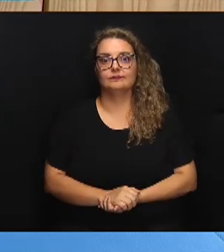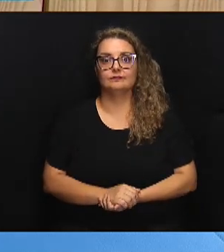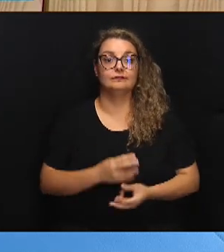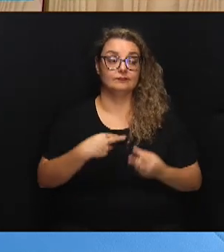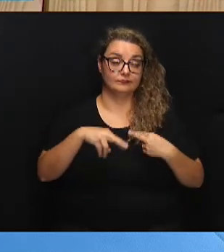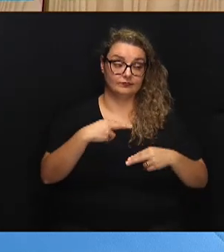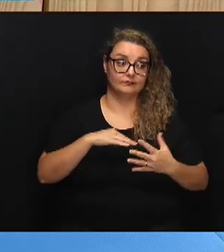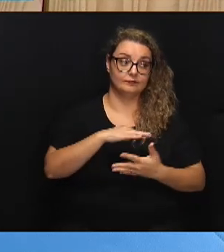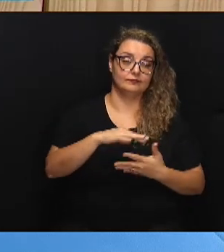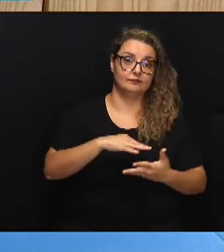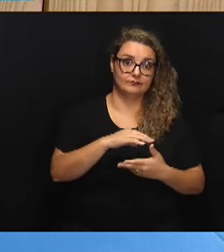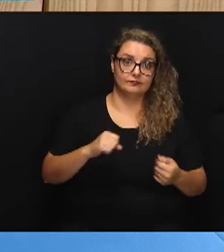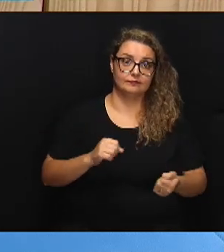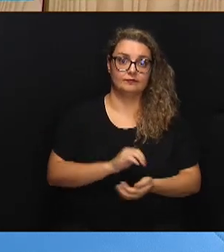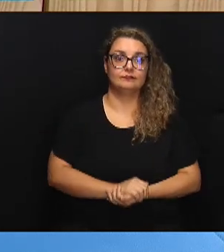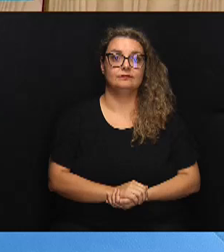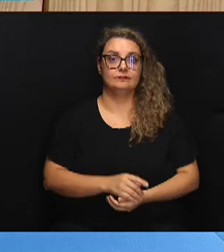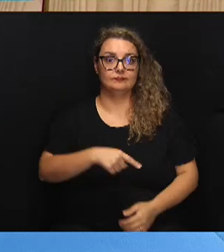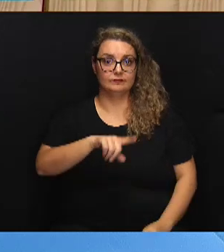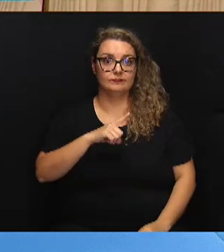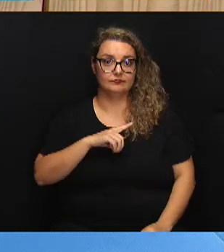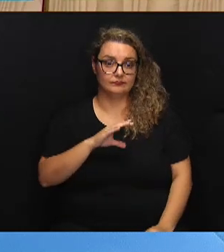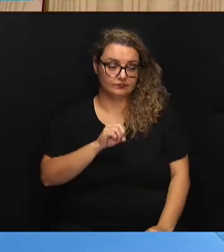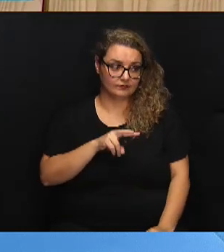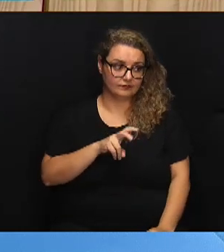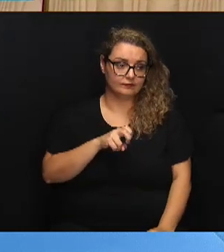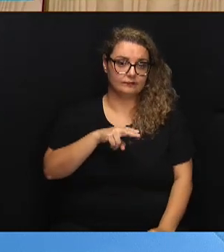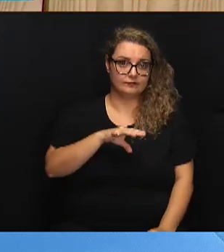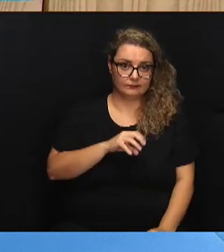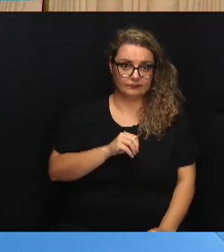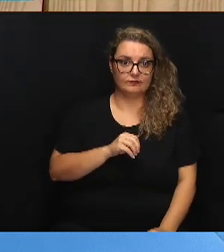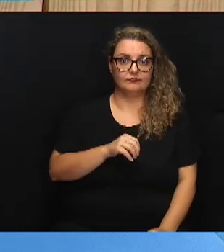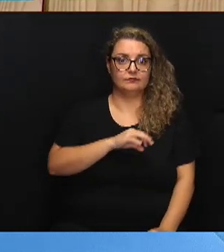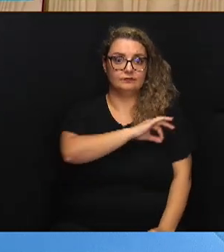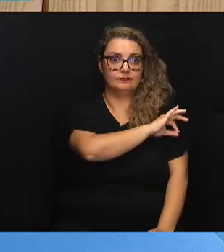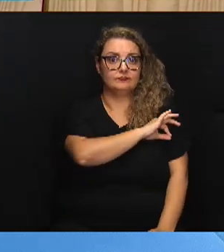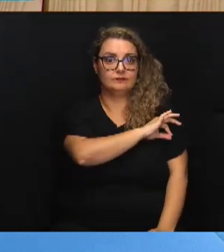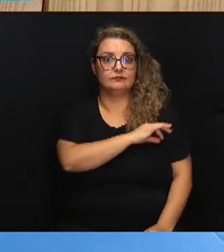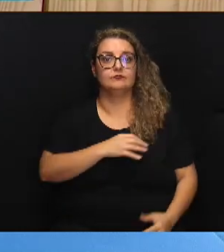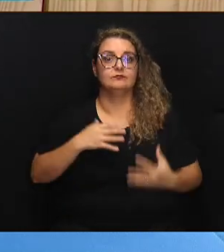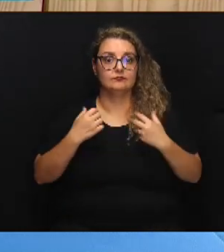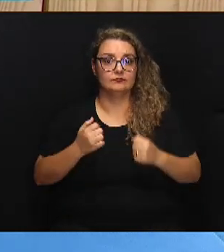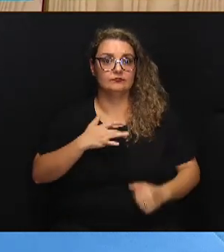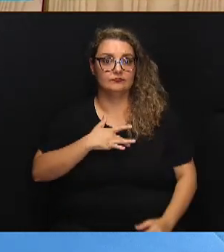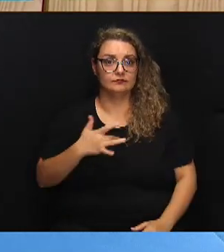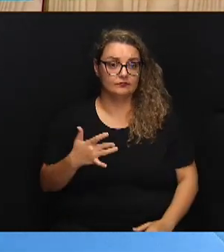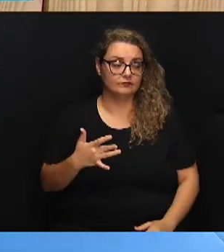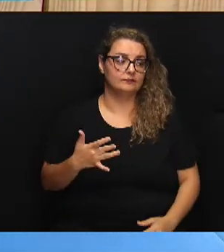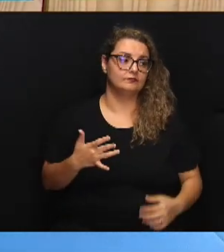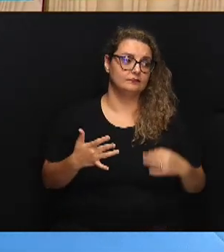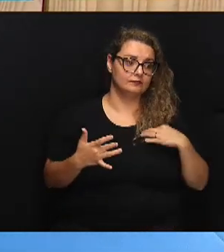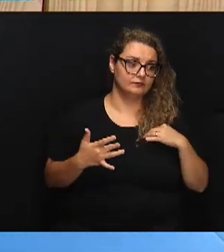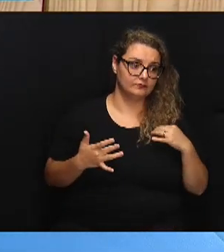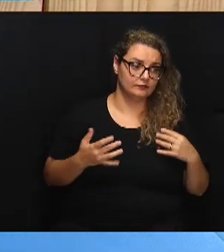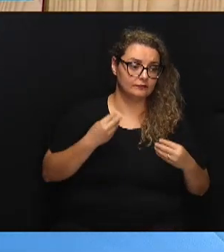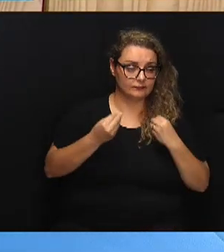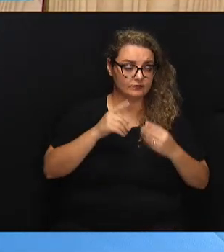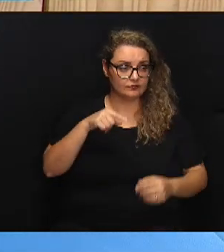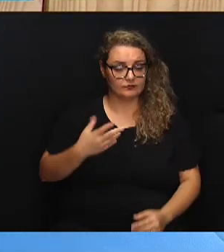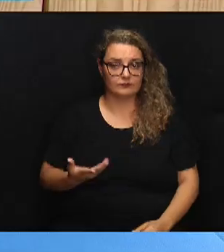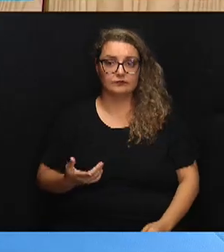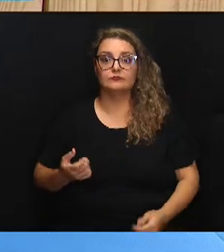à sustentabilidade, vocês têm convênio com a prefeitura? Vocês recebem doações? É possível? Sim, nós